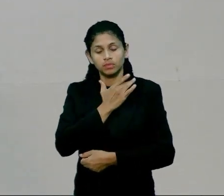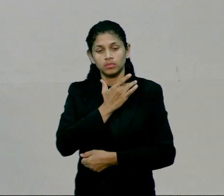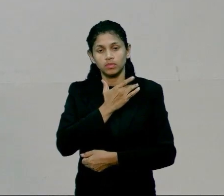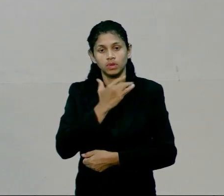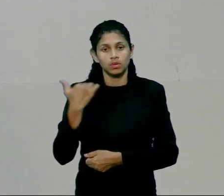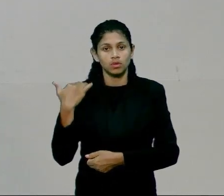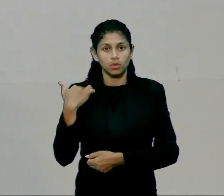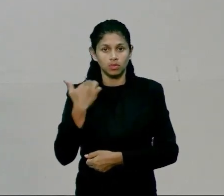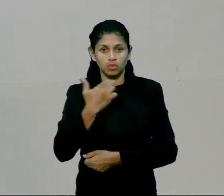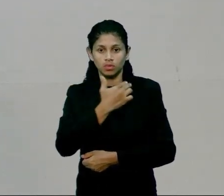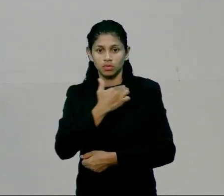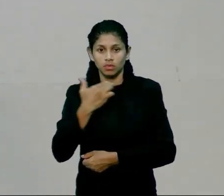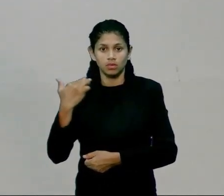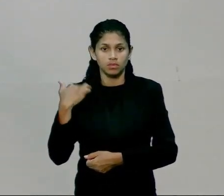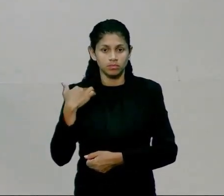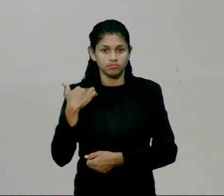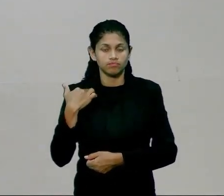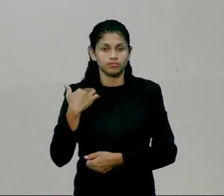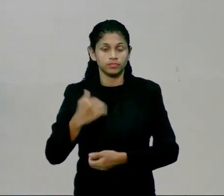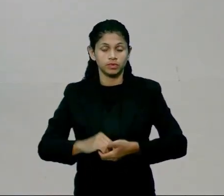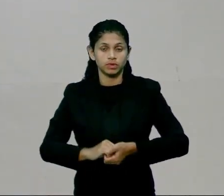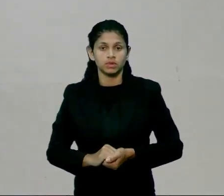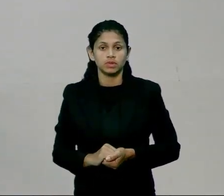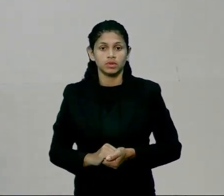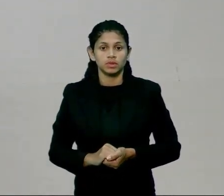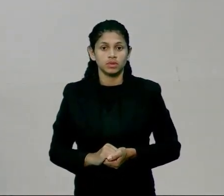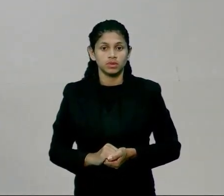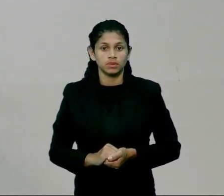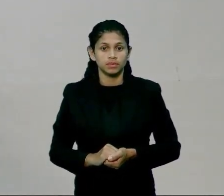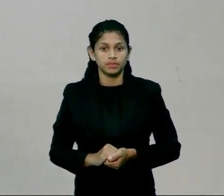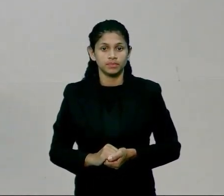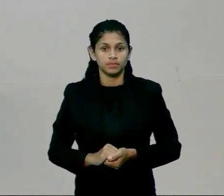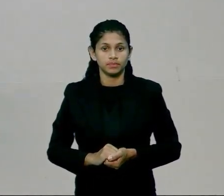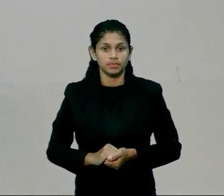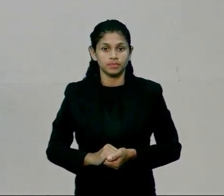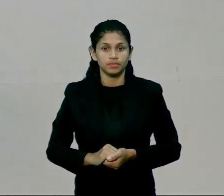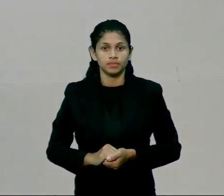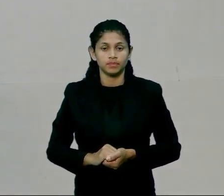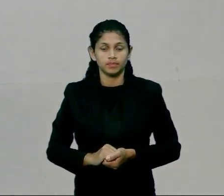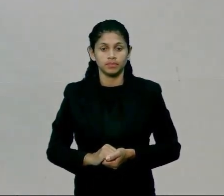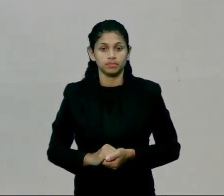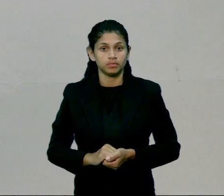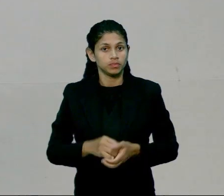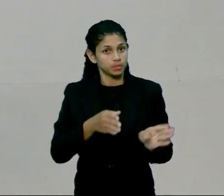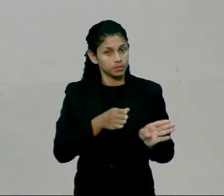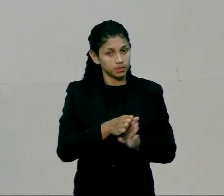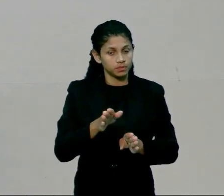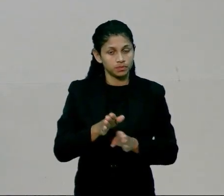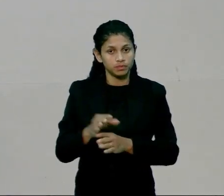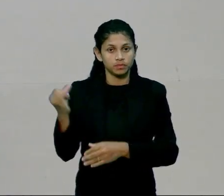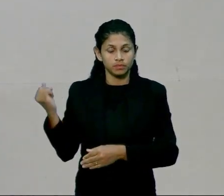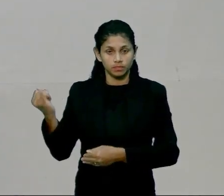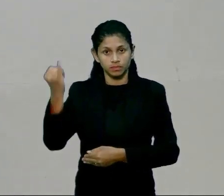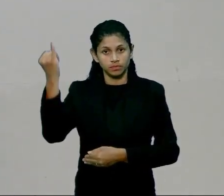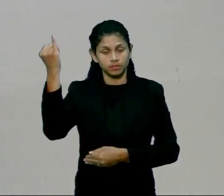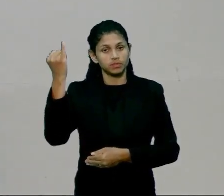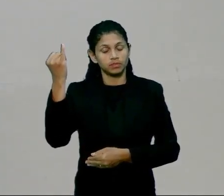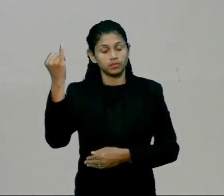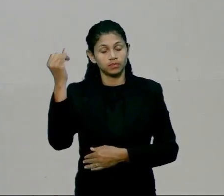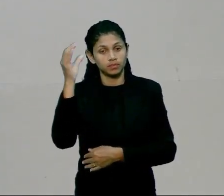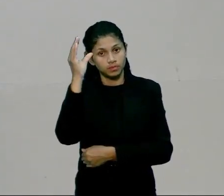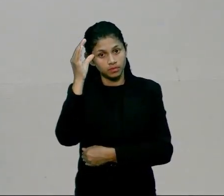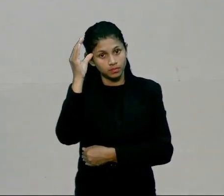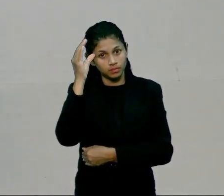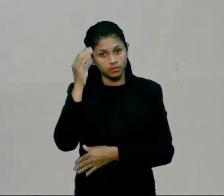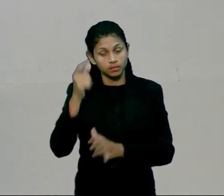gosta de fraturar, de deslocar, está deslocado aqui. Esse é o direcionamento. É importante a gente fazer essa